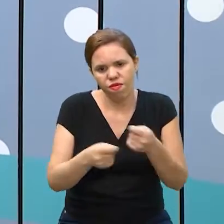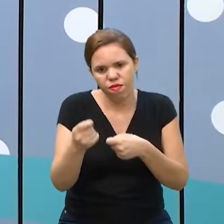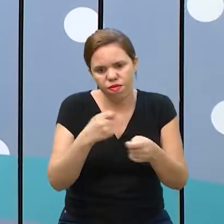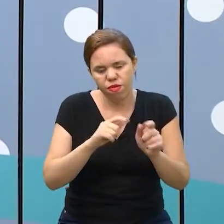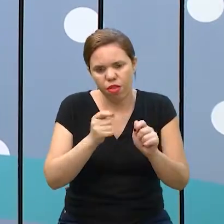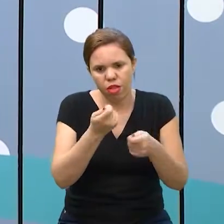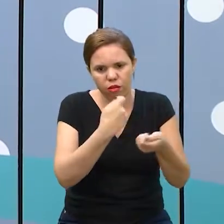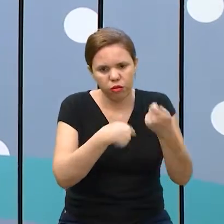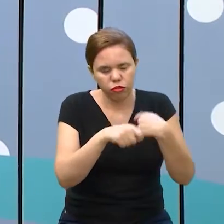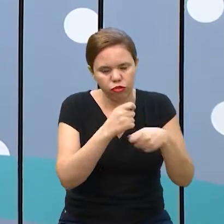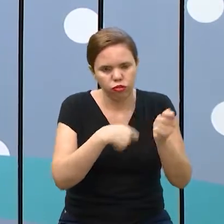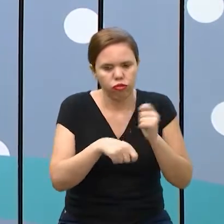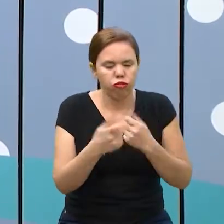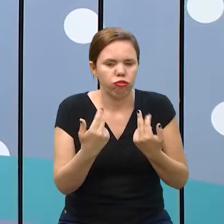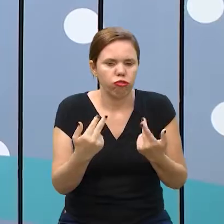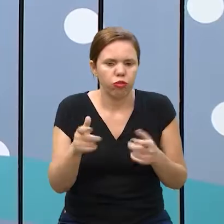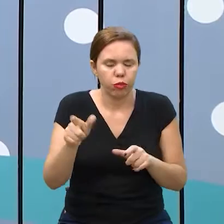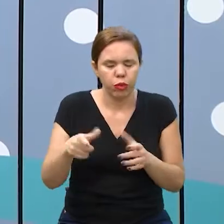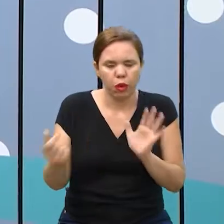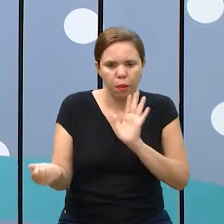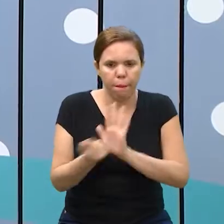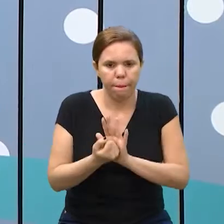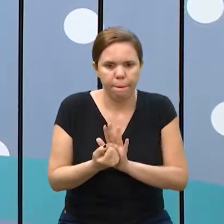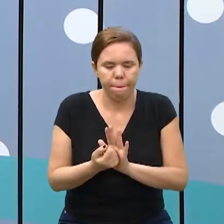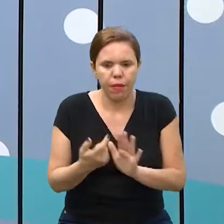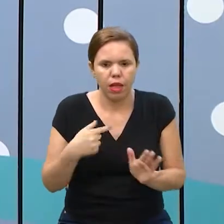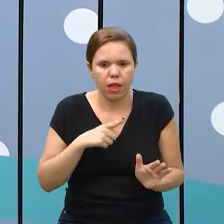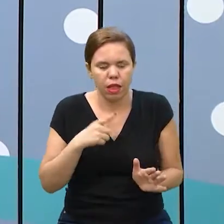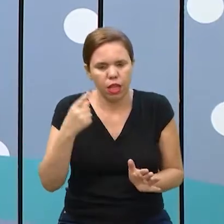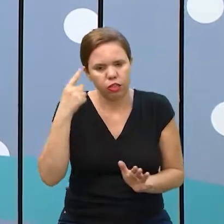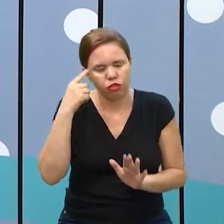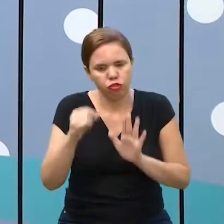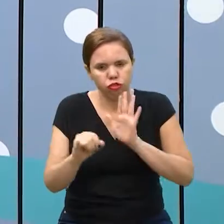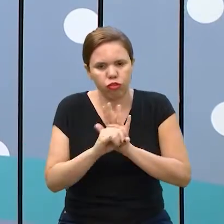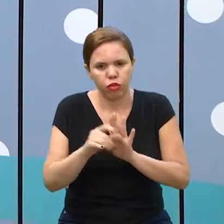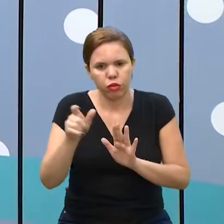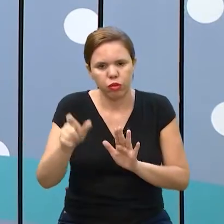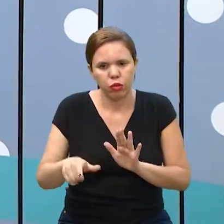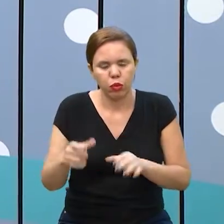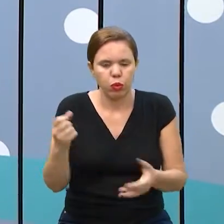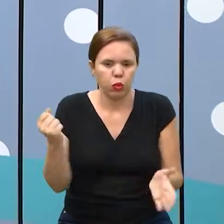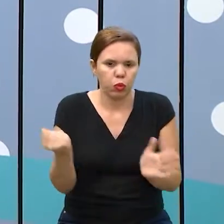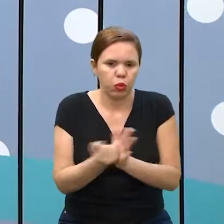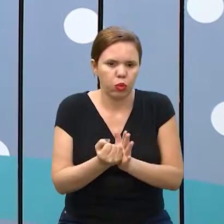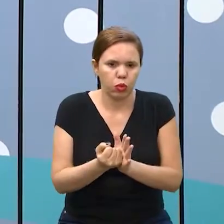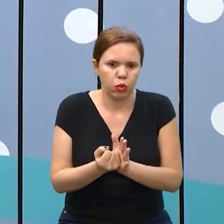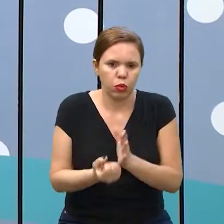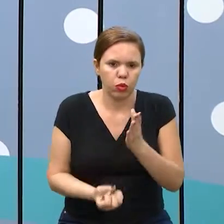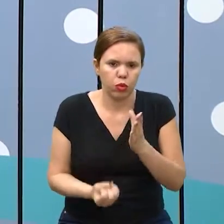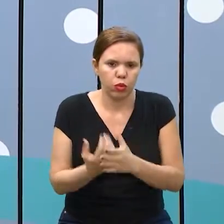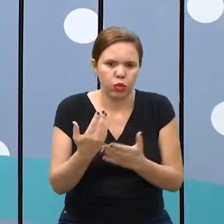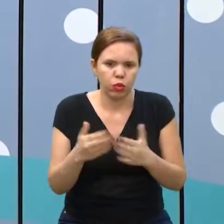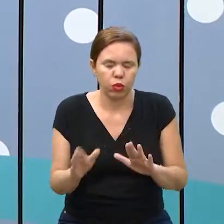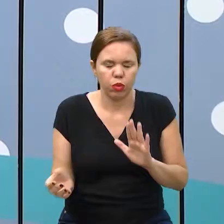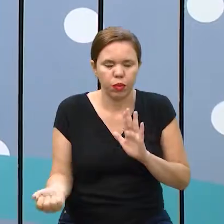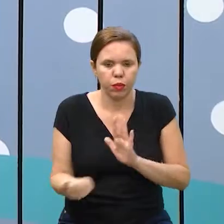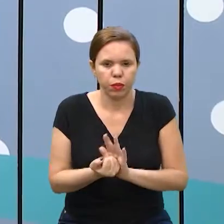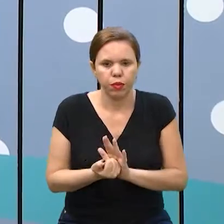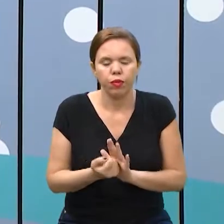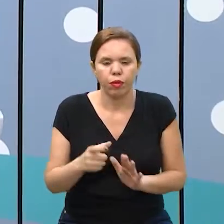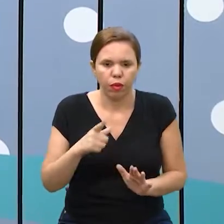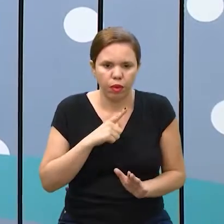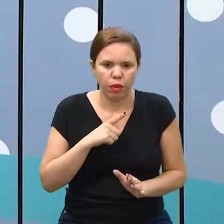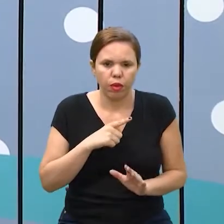é a autogestão de si enquanto uma marca. Então, uma vez que eu tenho uma identidade de uma marca, eu constituo uma identidade de